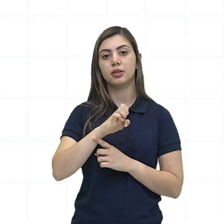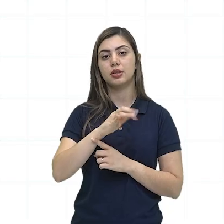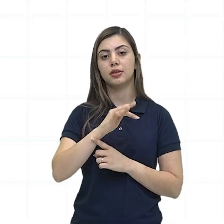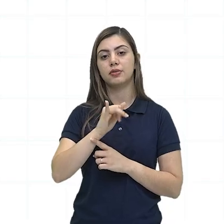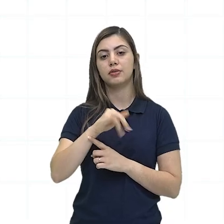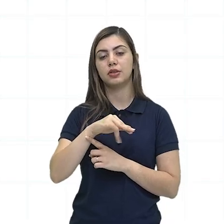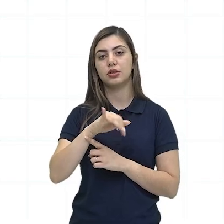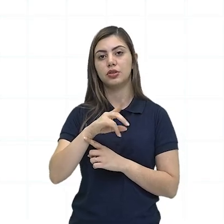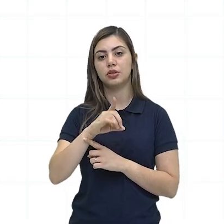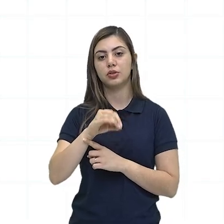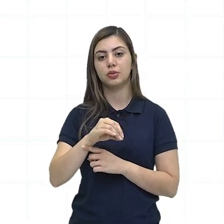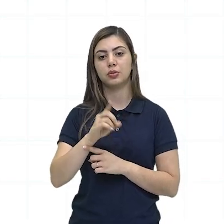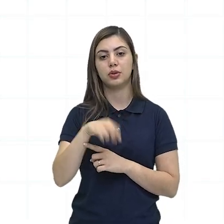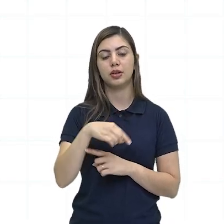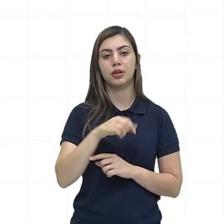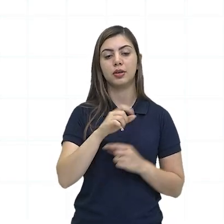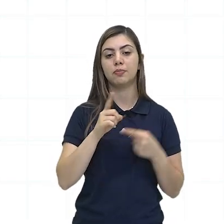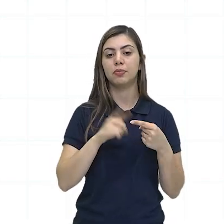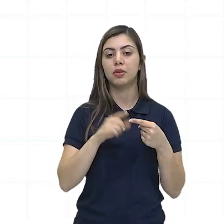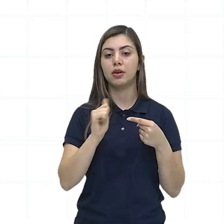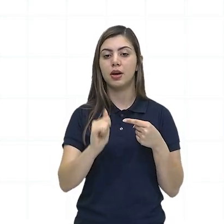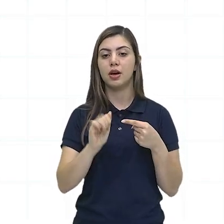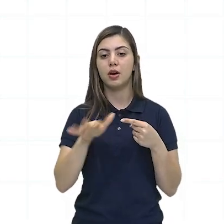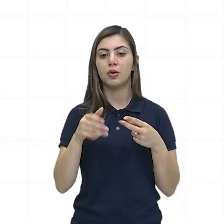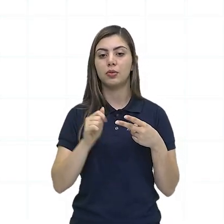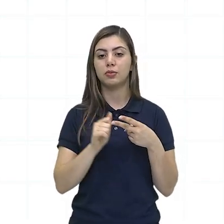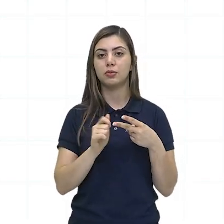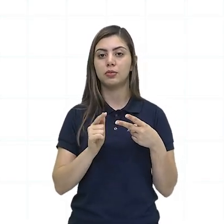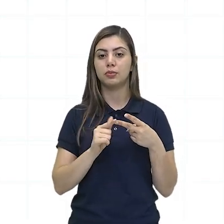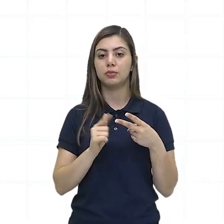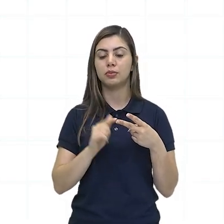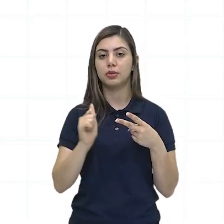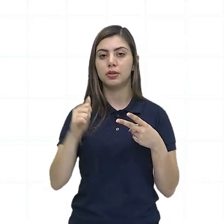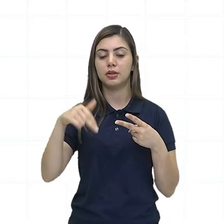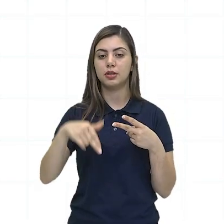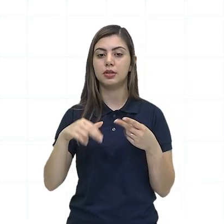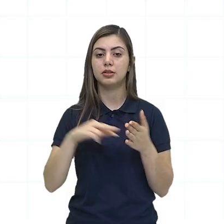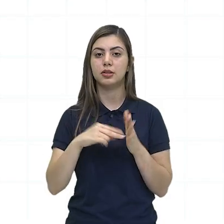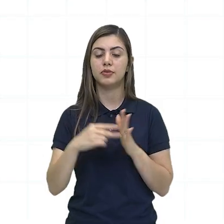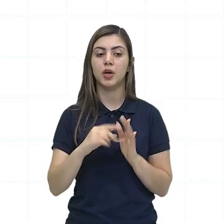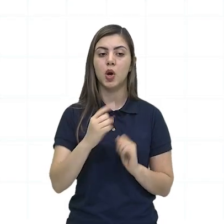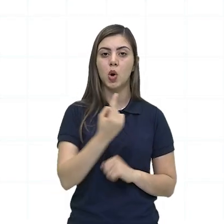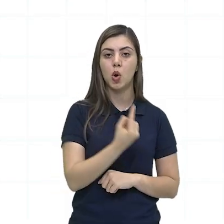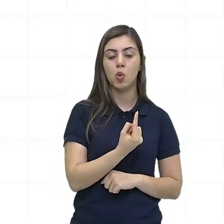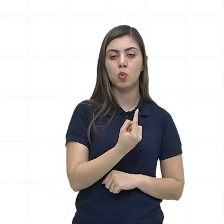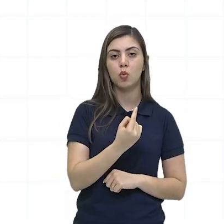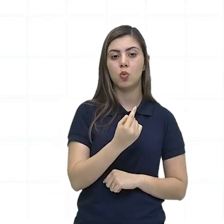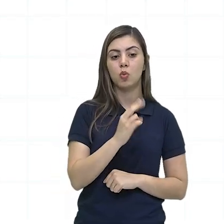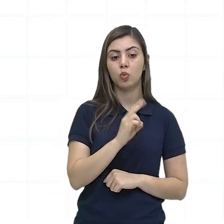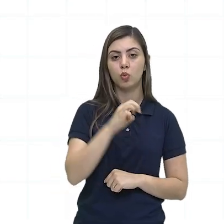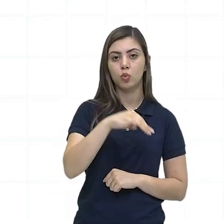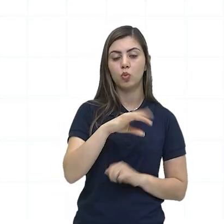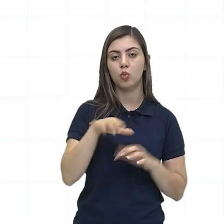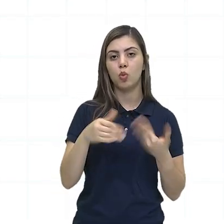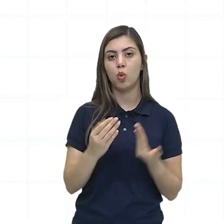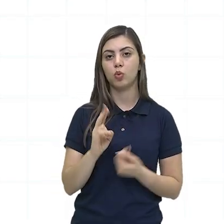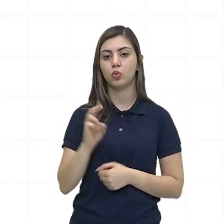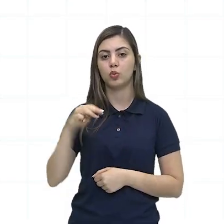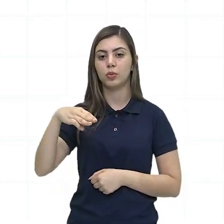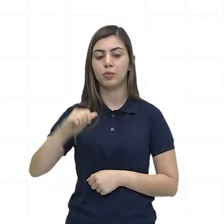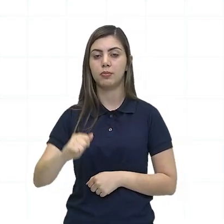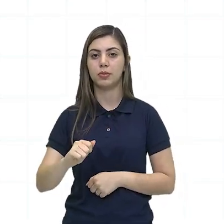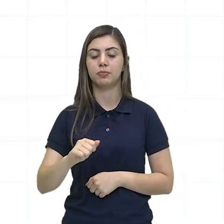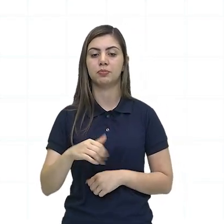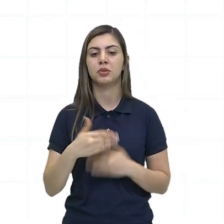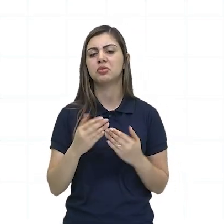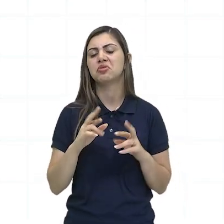or, an, que significam um ou uma, né? Qual é a diferença entre eles? É que eu vou usar o